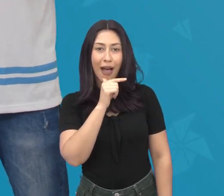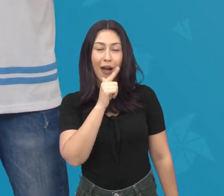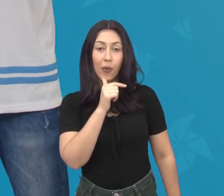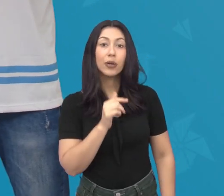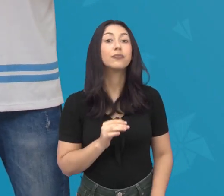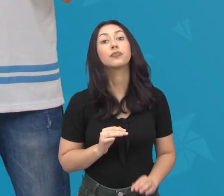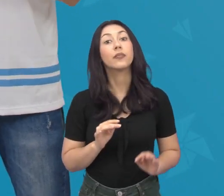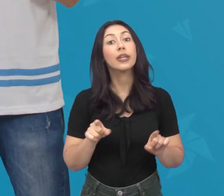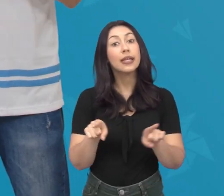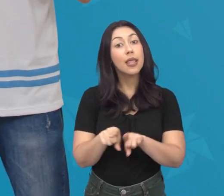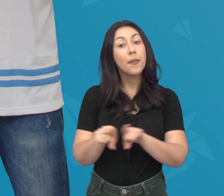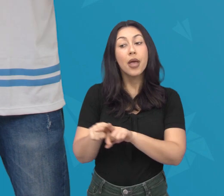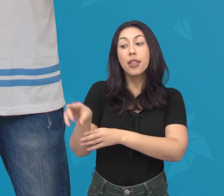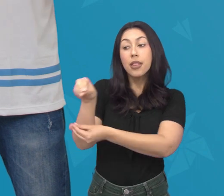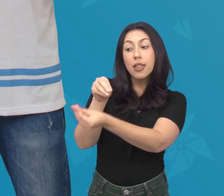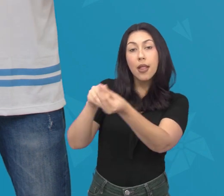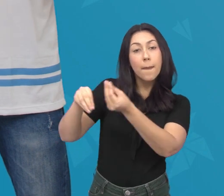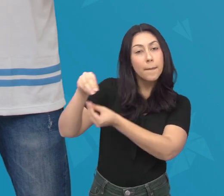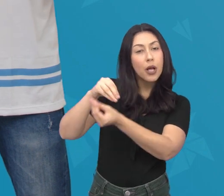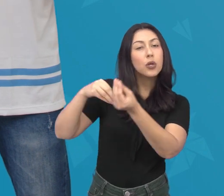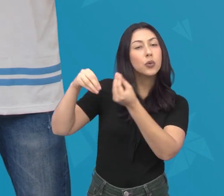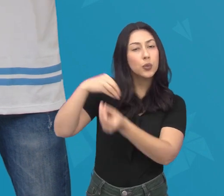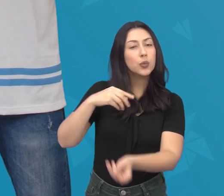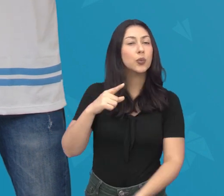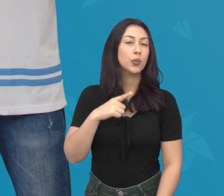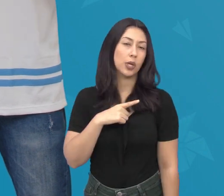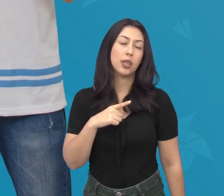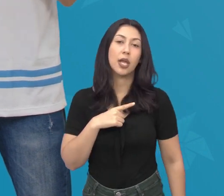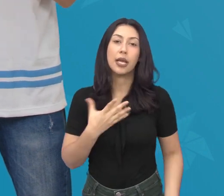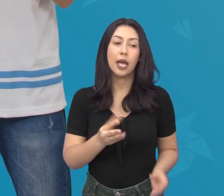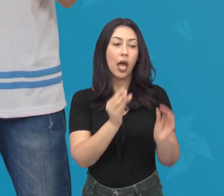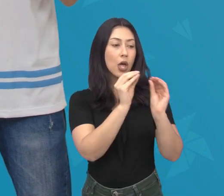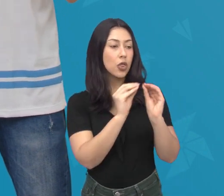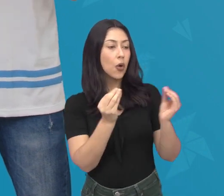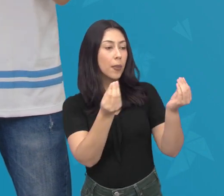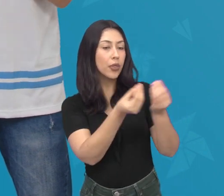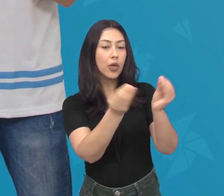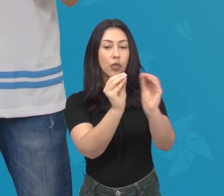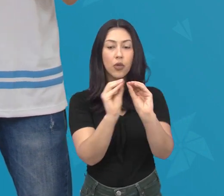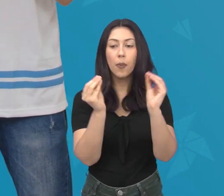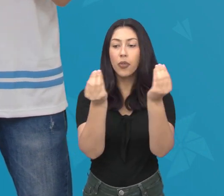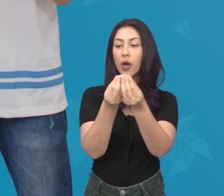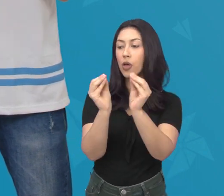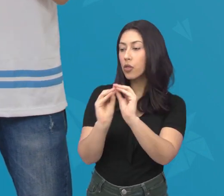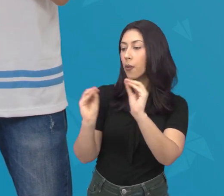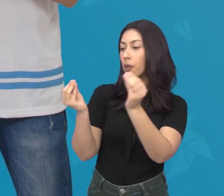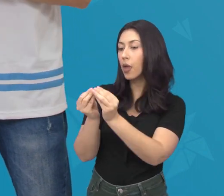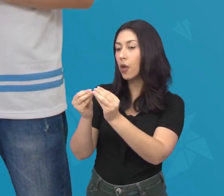que seria a reunião de várias substâncias puras ali